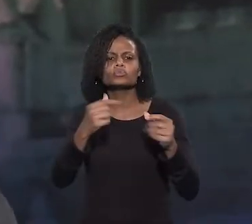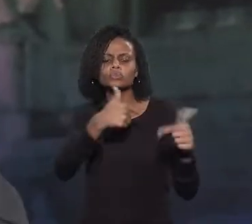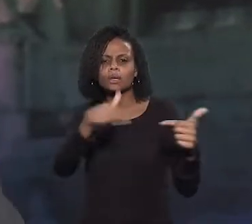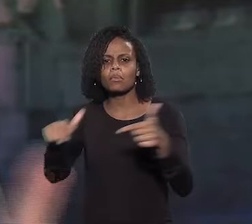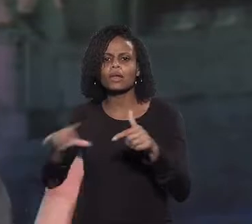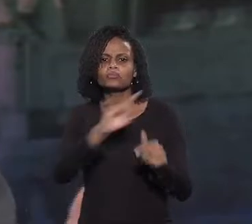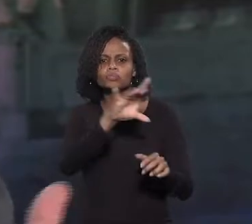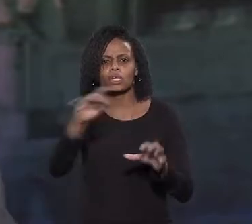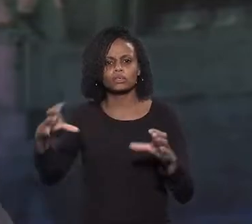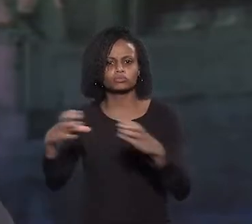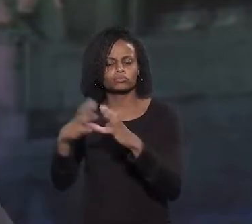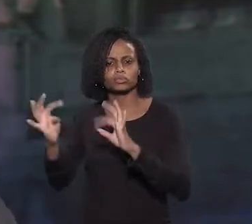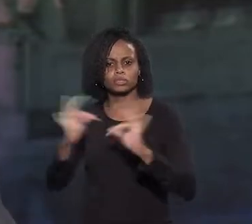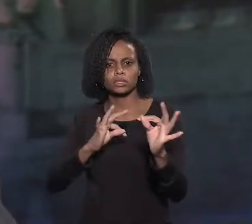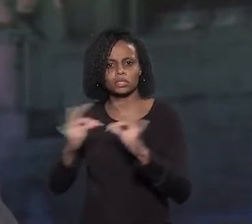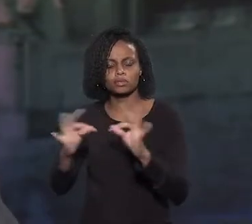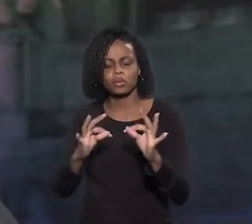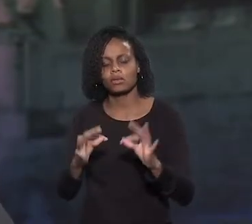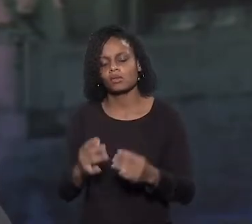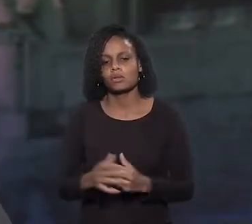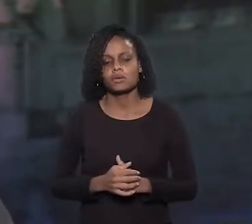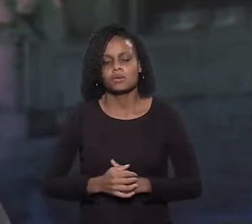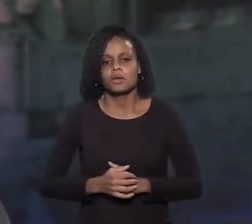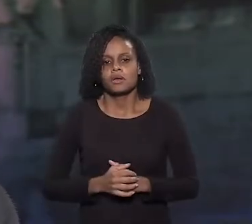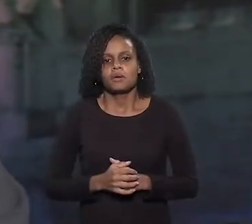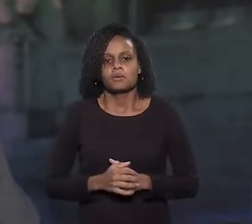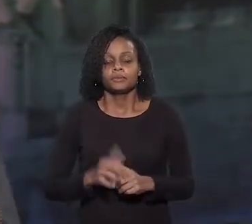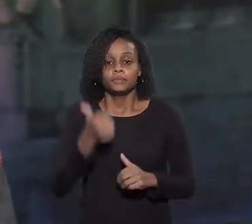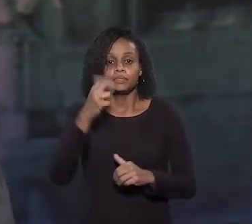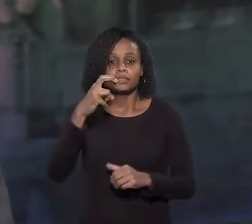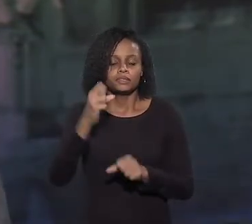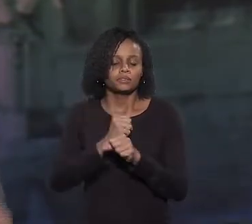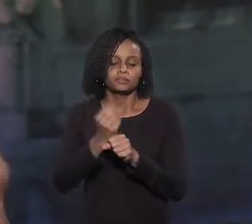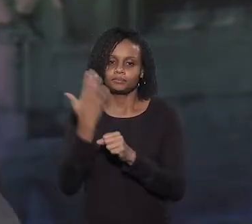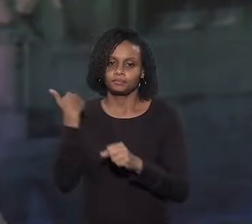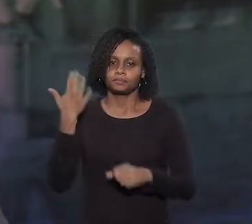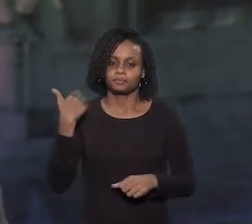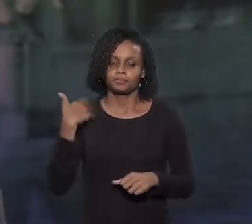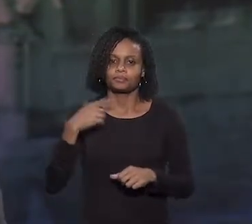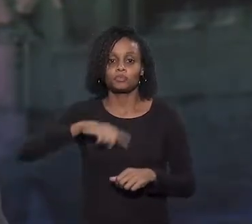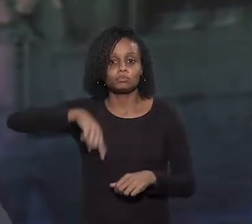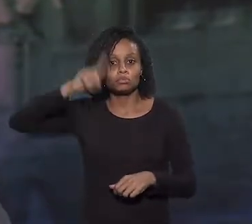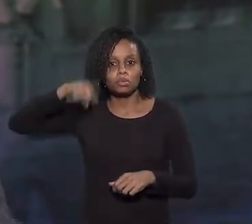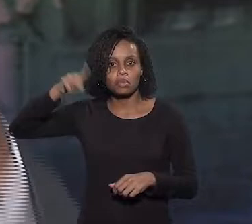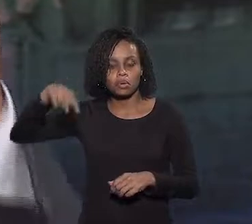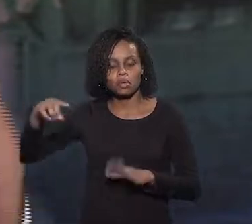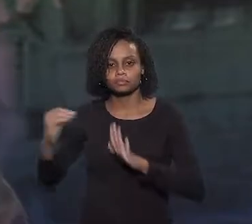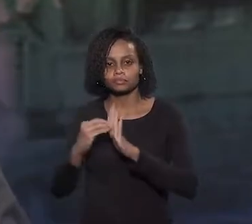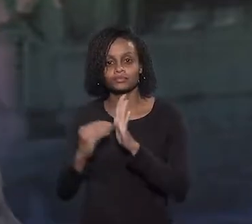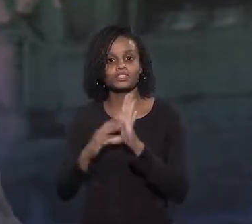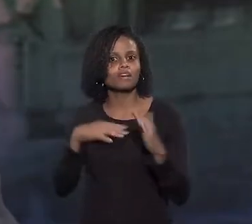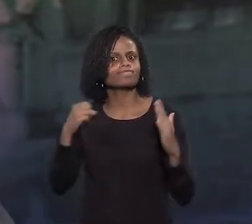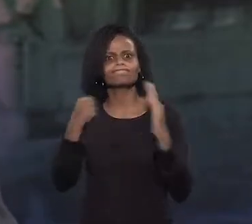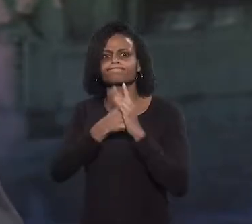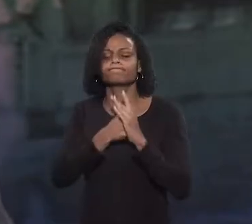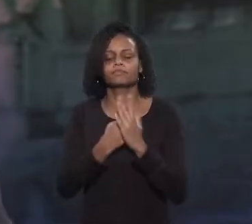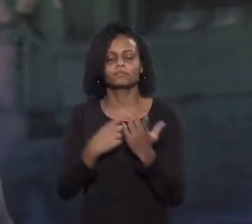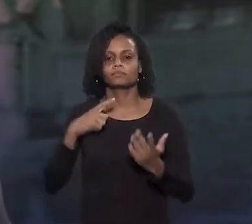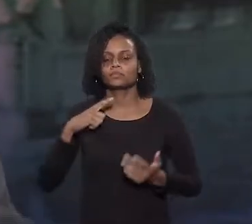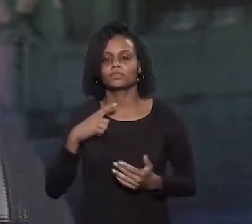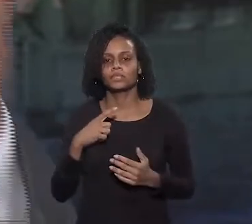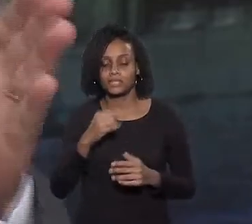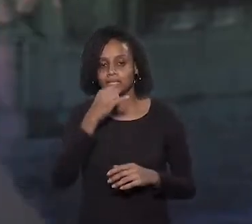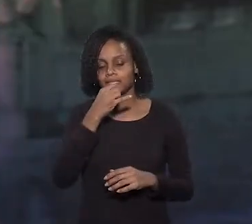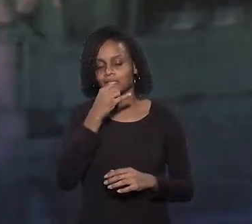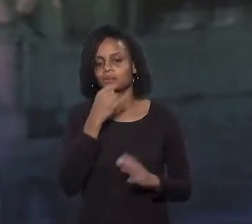comunidades e o potencial que elas têm para fazer um atendimento específico. Há 15 anos atrás, os dados já eram impactantes. Como, por